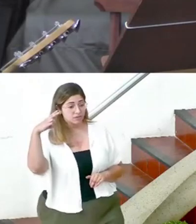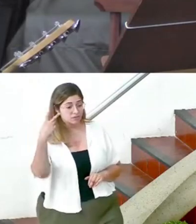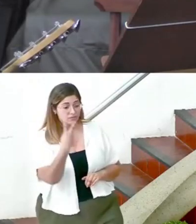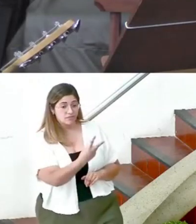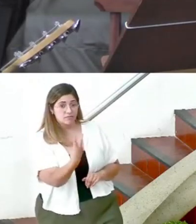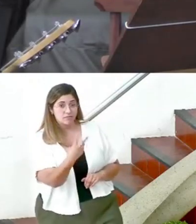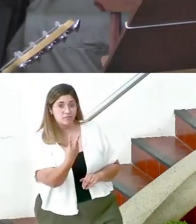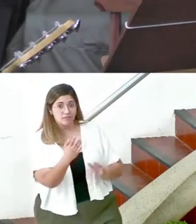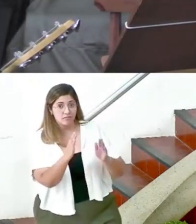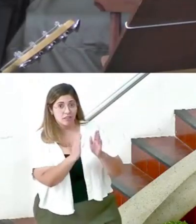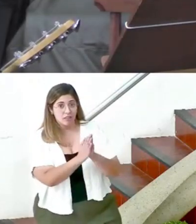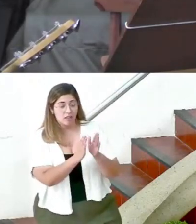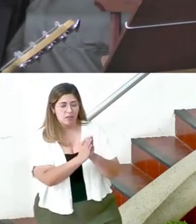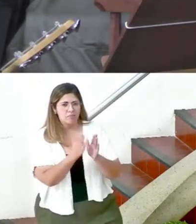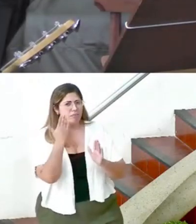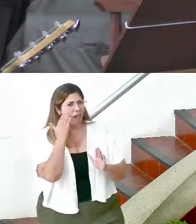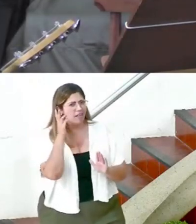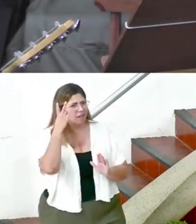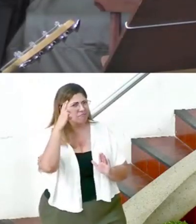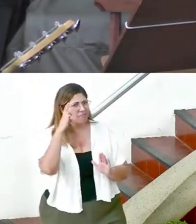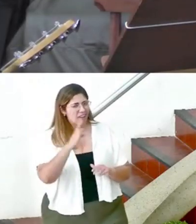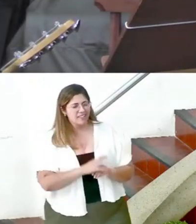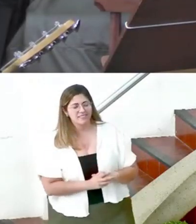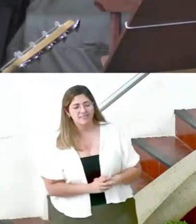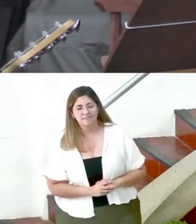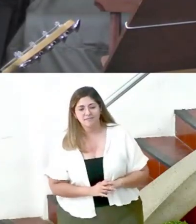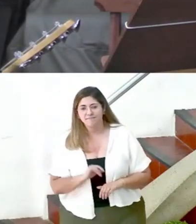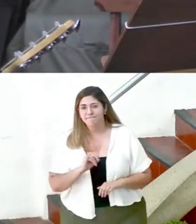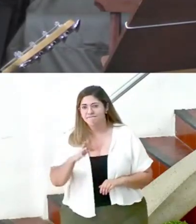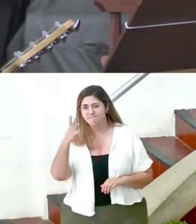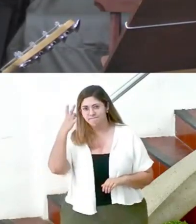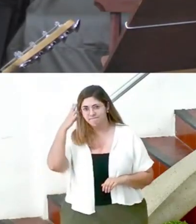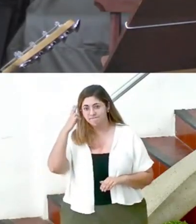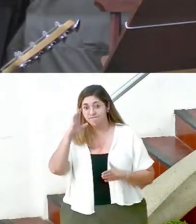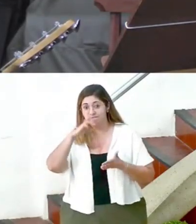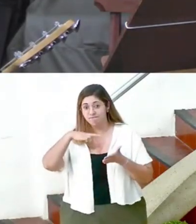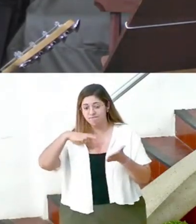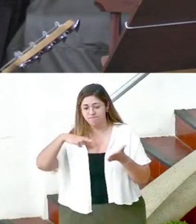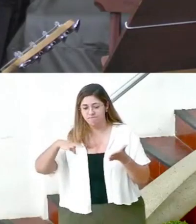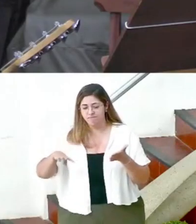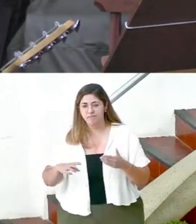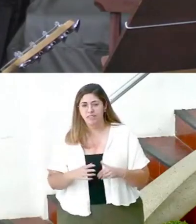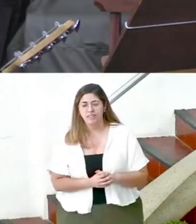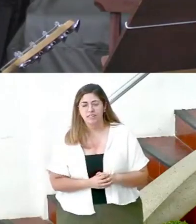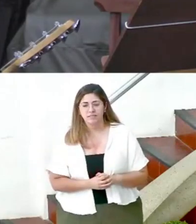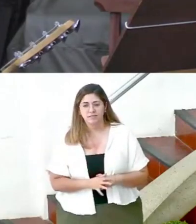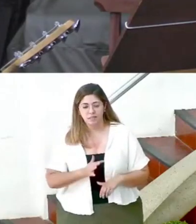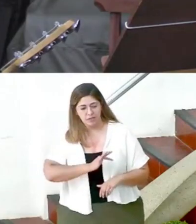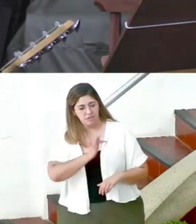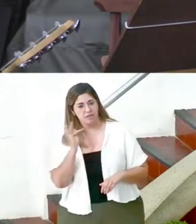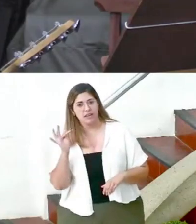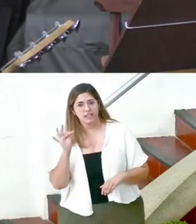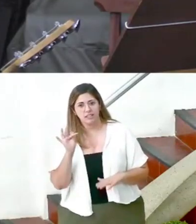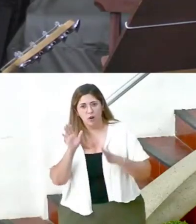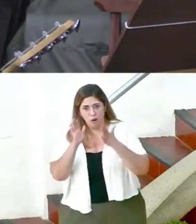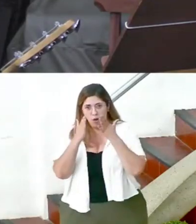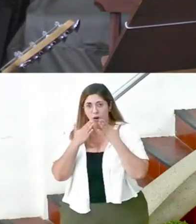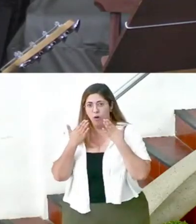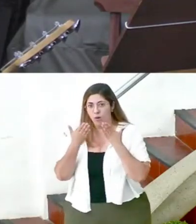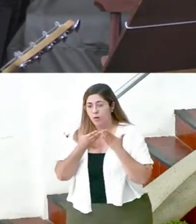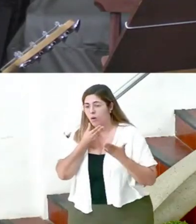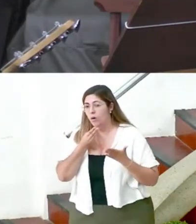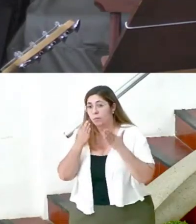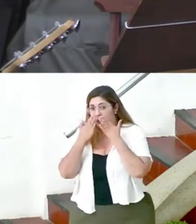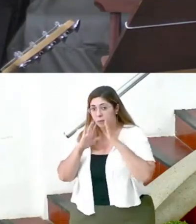orações. Você sabe como termina essa história. Se você não sabe, vai lá e procure a parábola do fariseu e do publicano, tá?